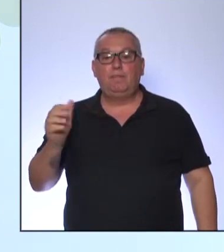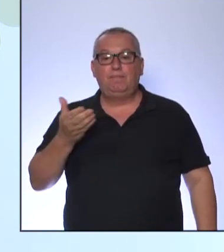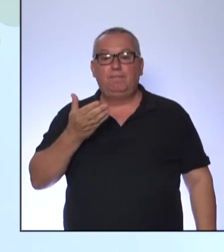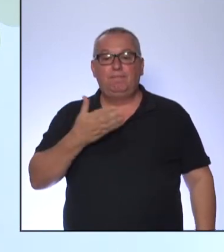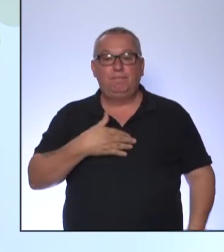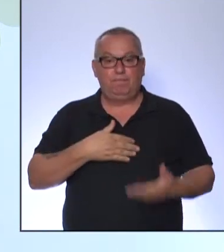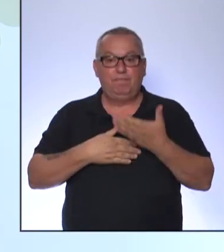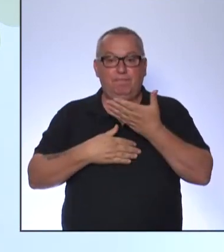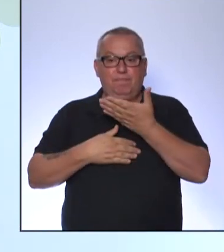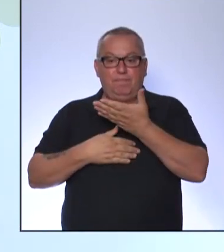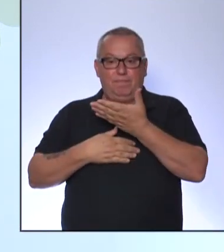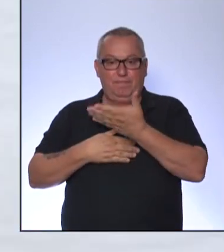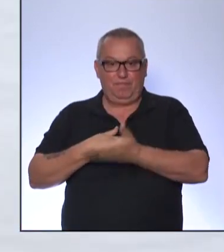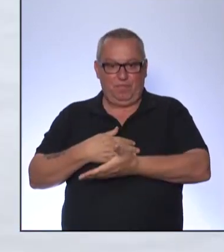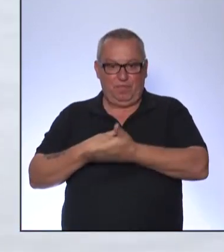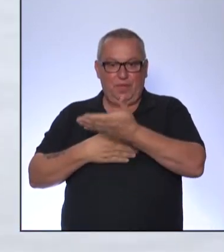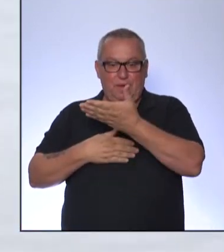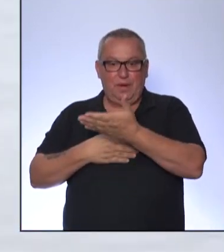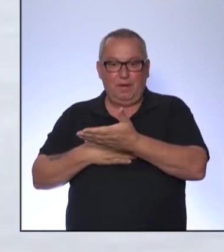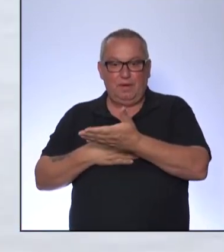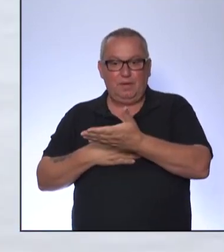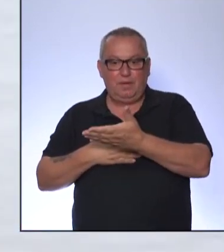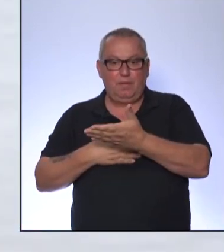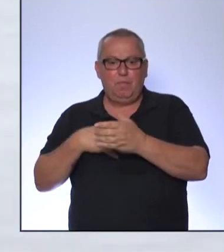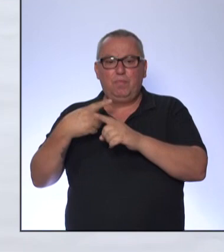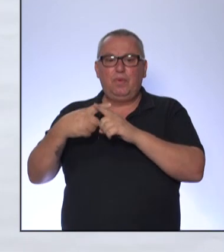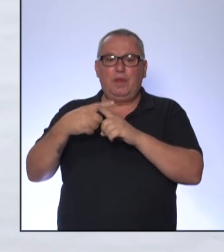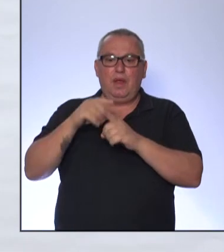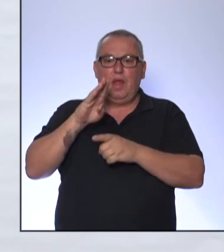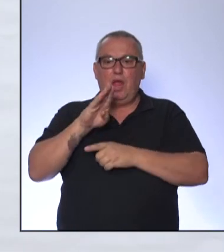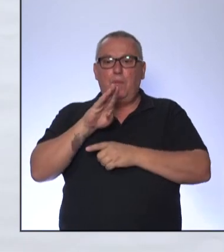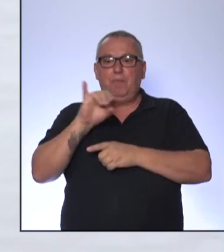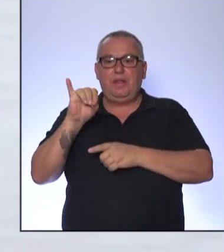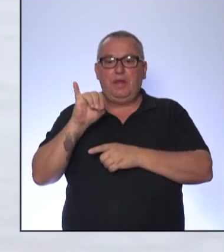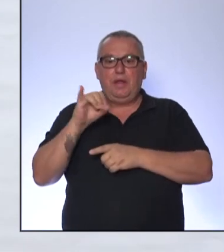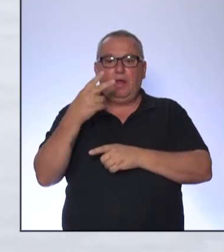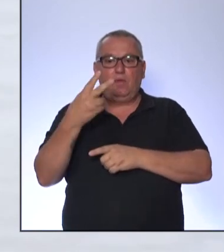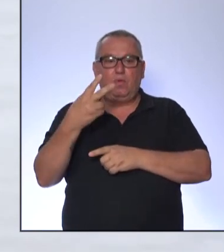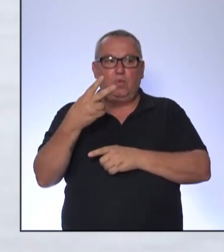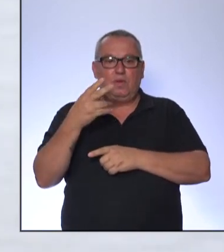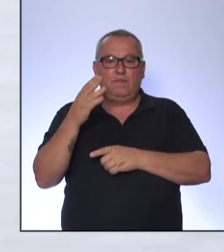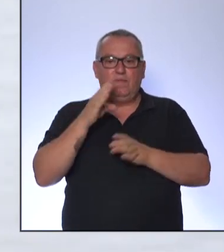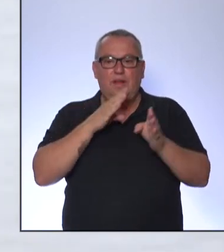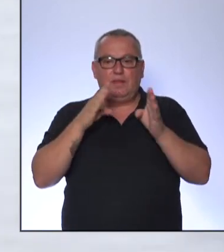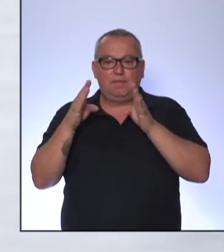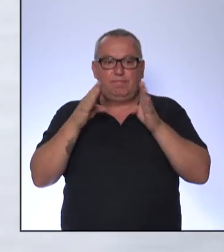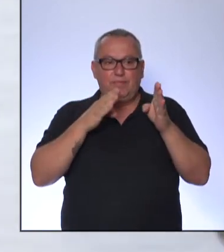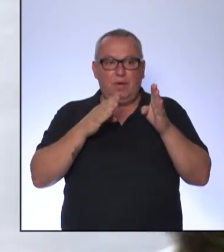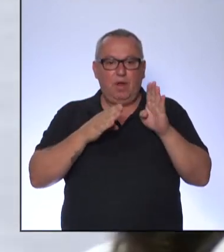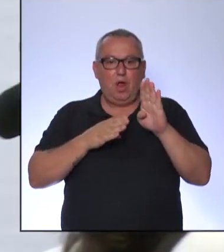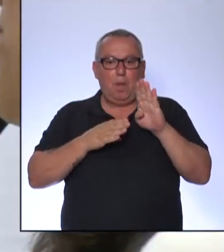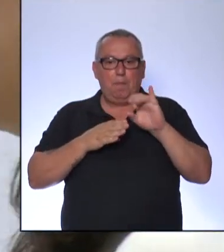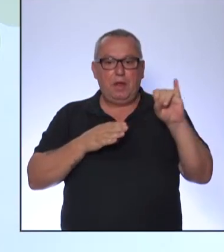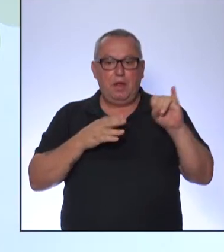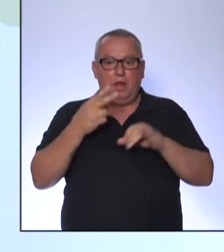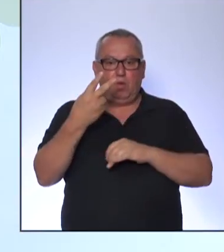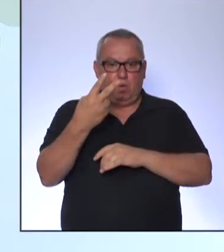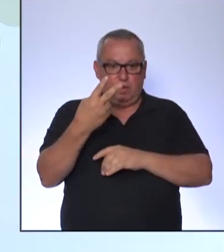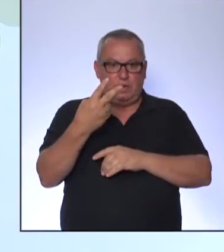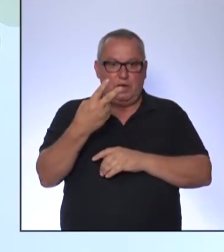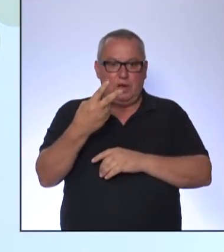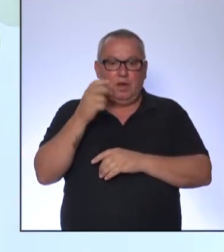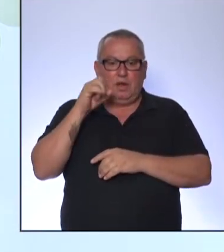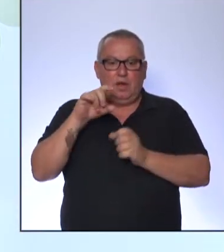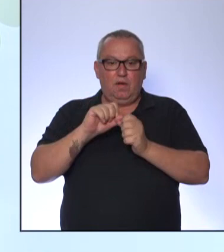Bom, eu acredito que vocês já saibam. Bicamada por quê? Porque ela apresenta duas faces, tá? Então, se a gente fizer